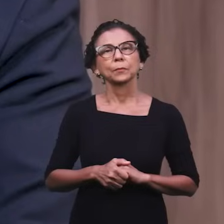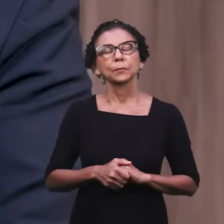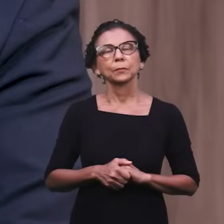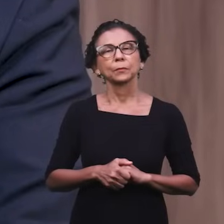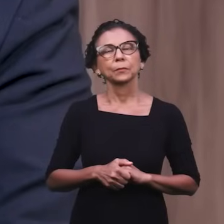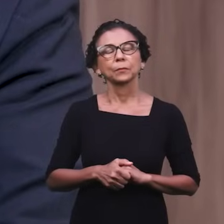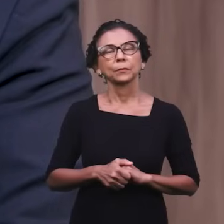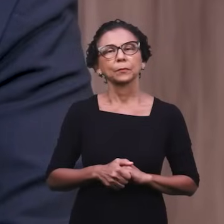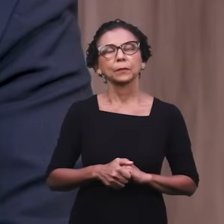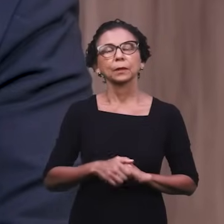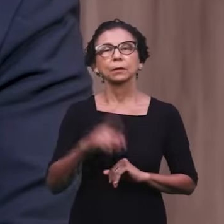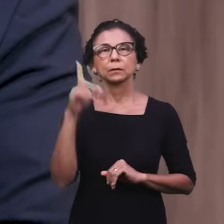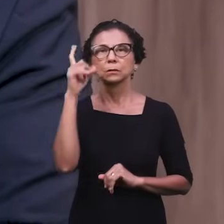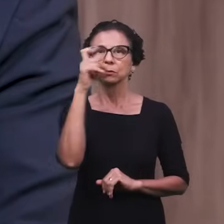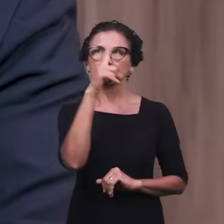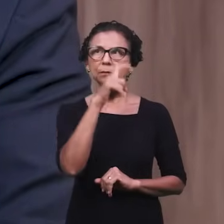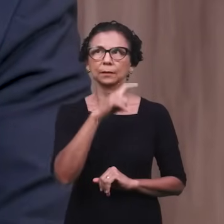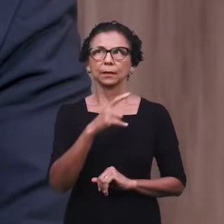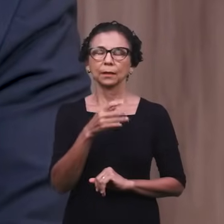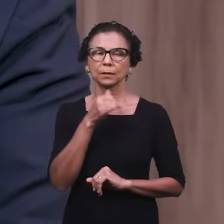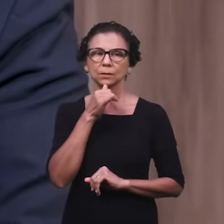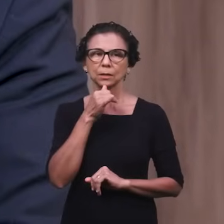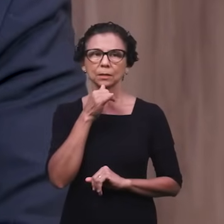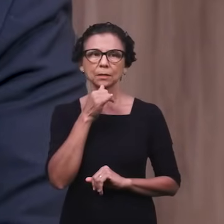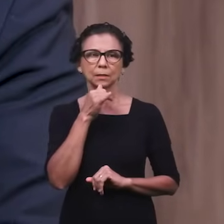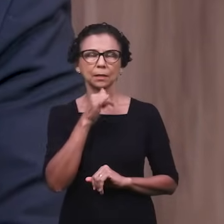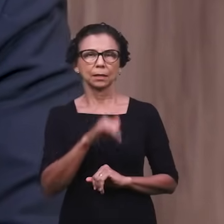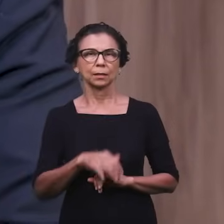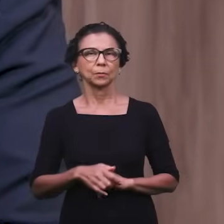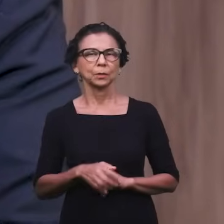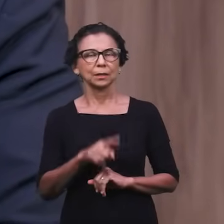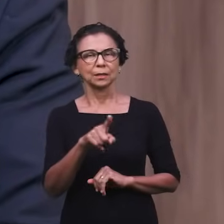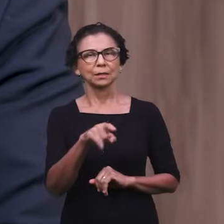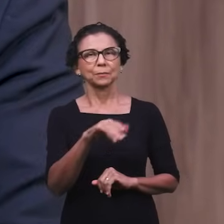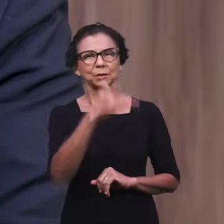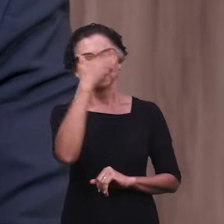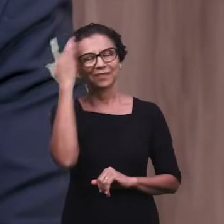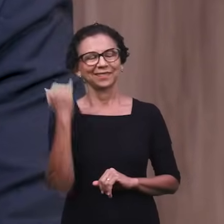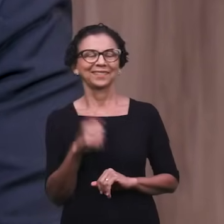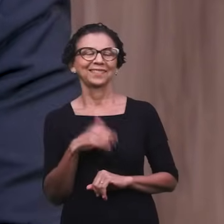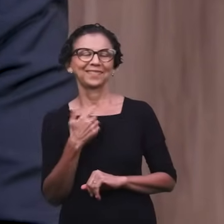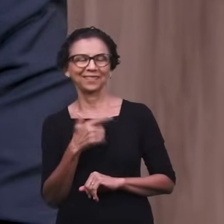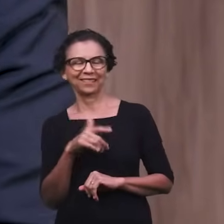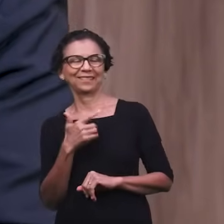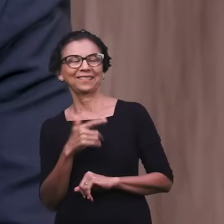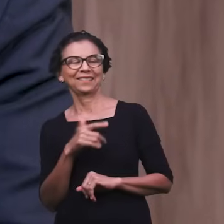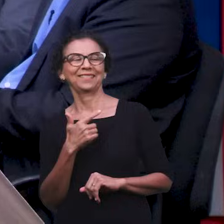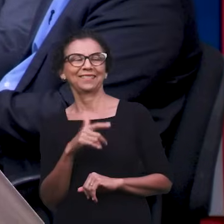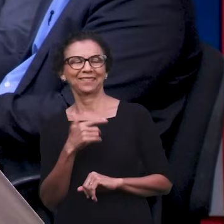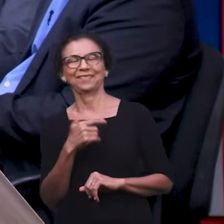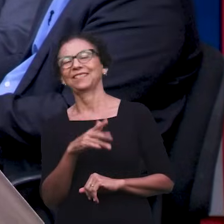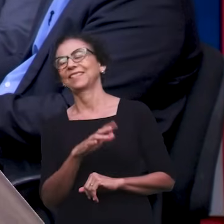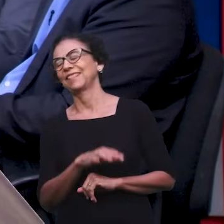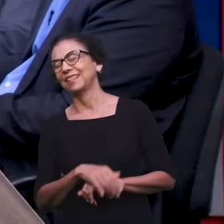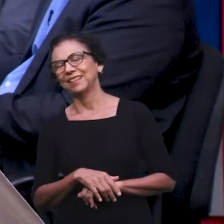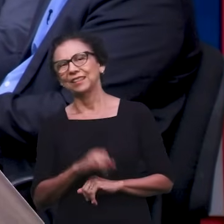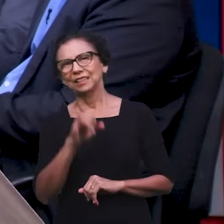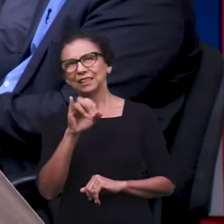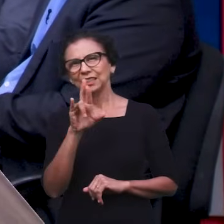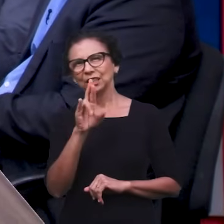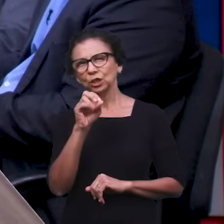exemplo, muita dificuldade de se identificar uma ironia que eventualmente pode